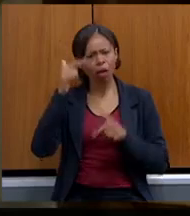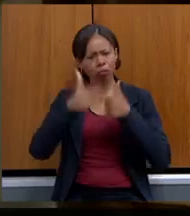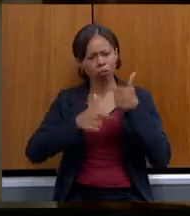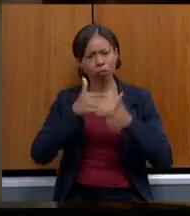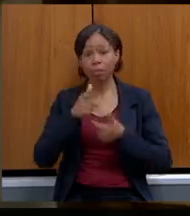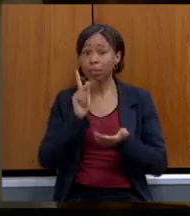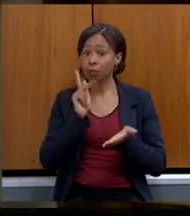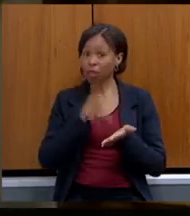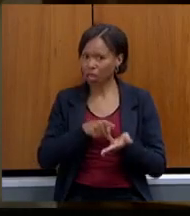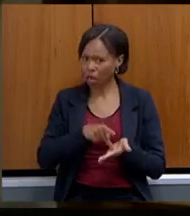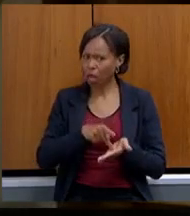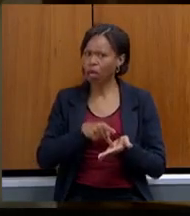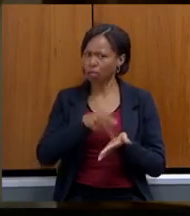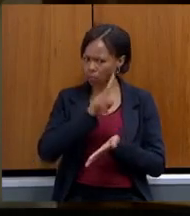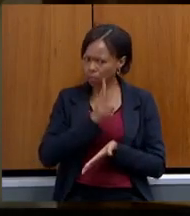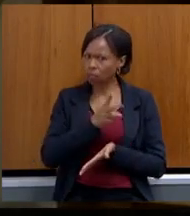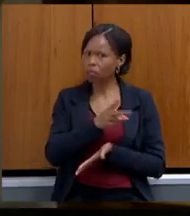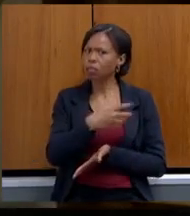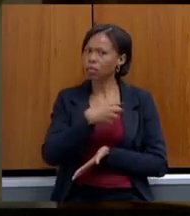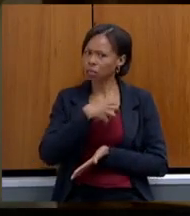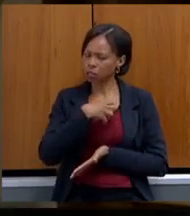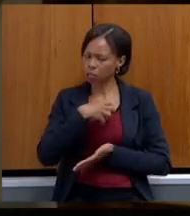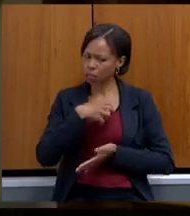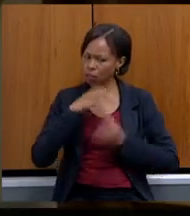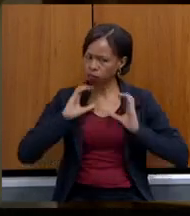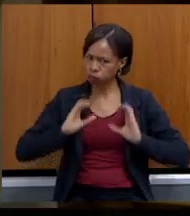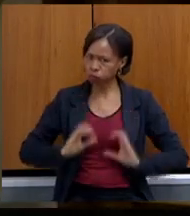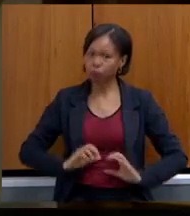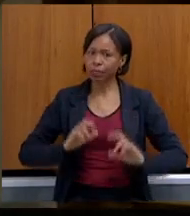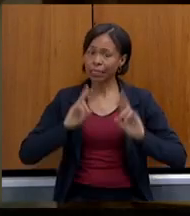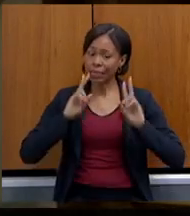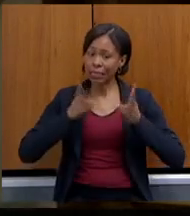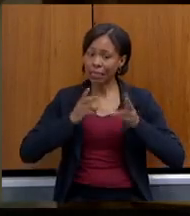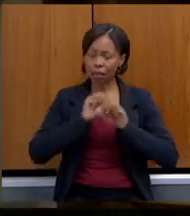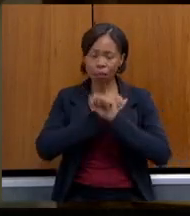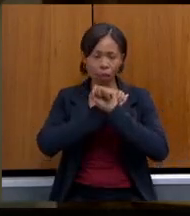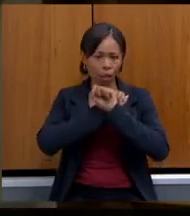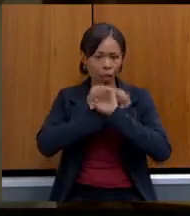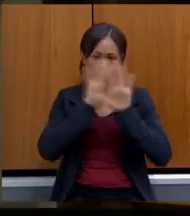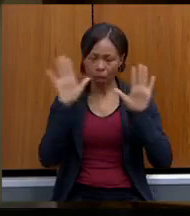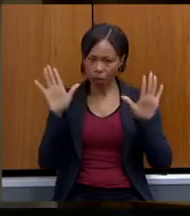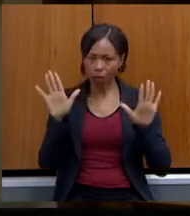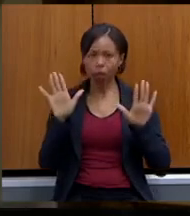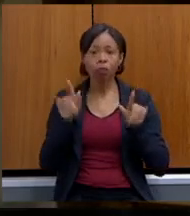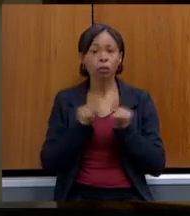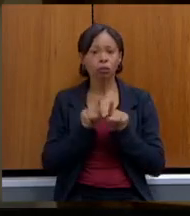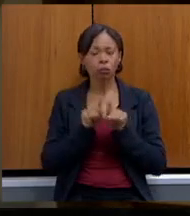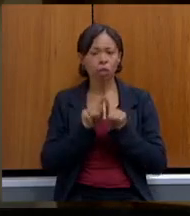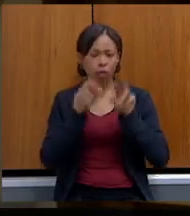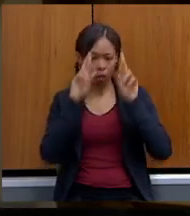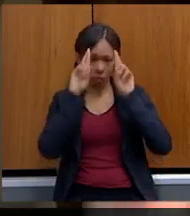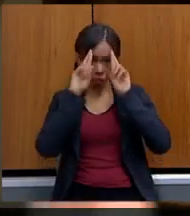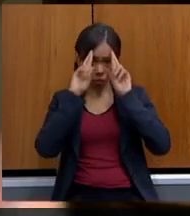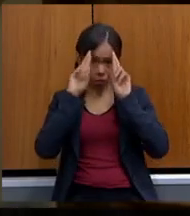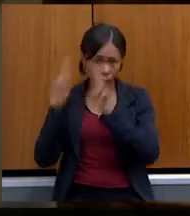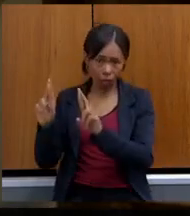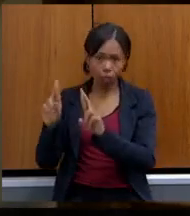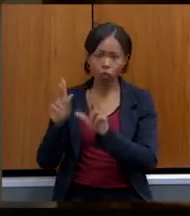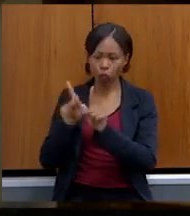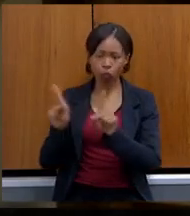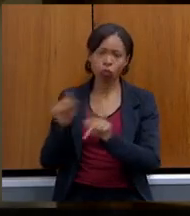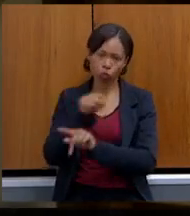sempre verdadeira seja como sempre transparente é o mesmo respeito para tem aos